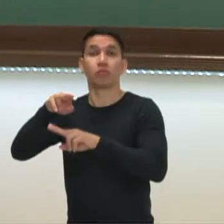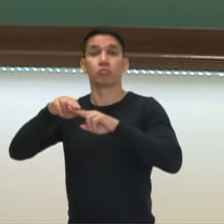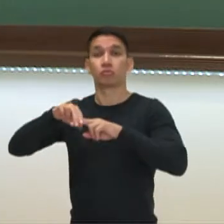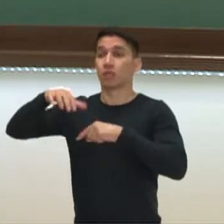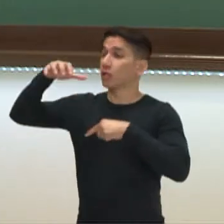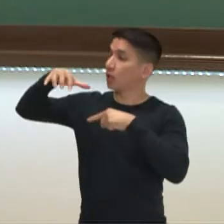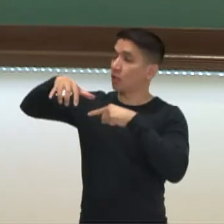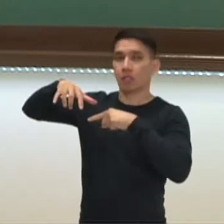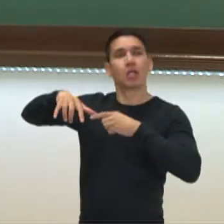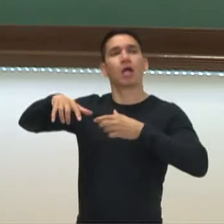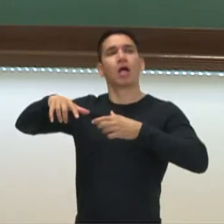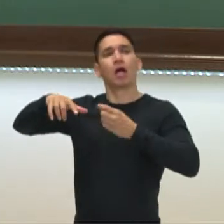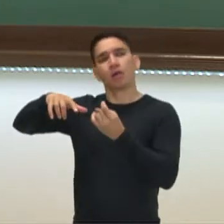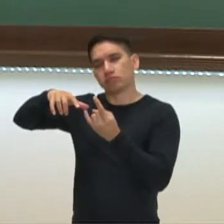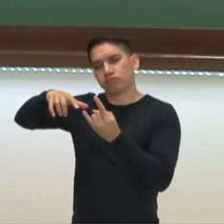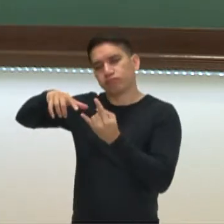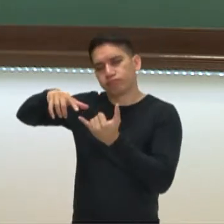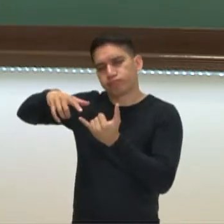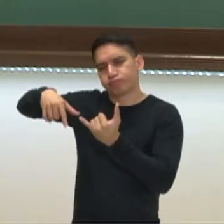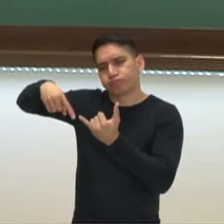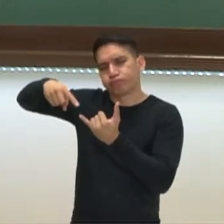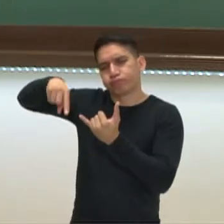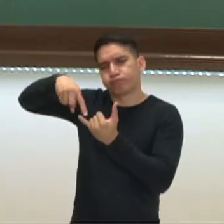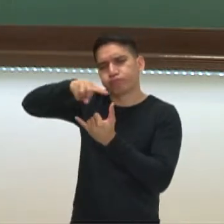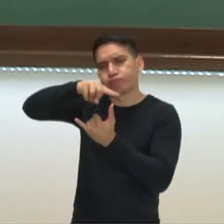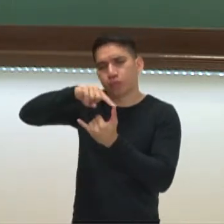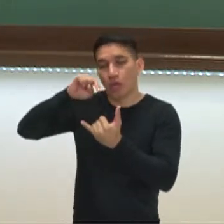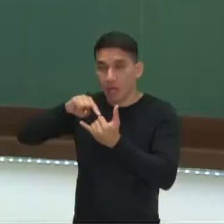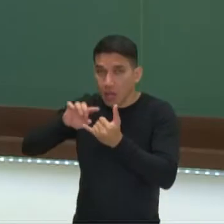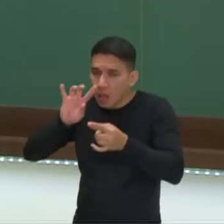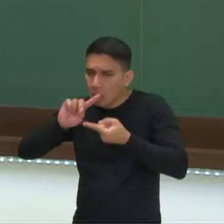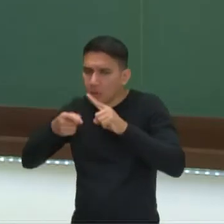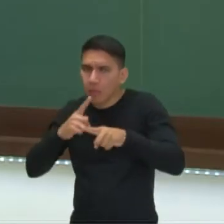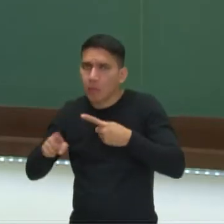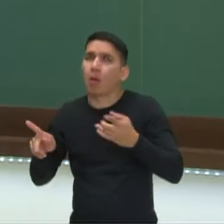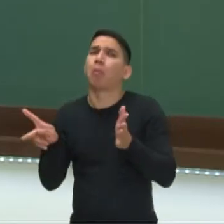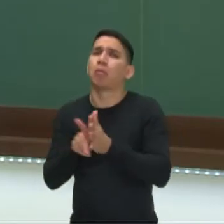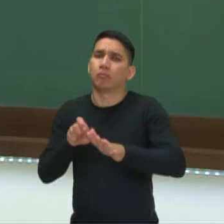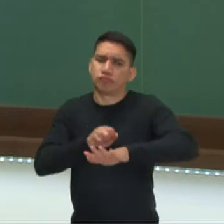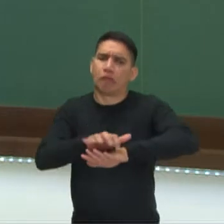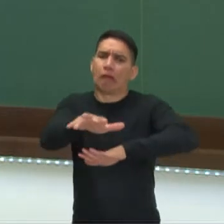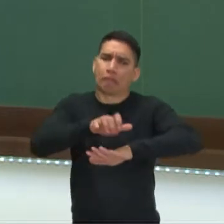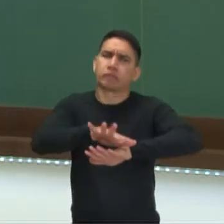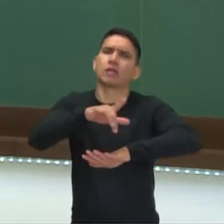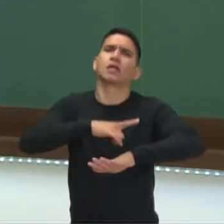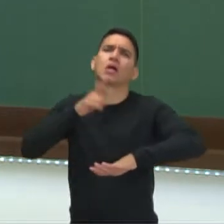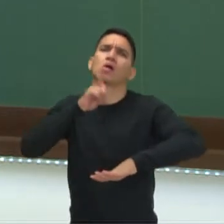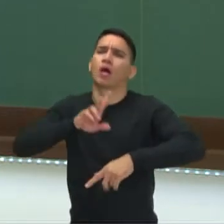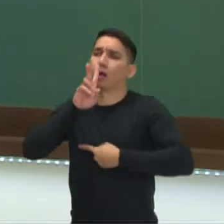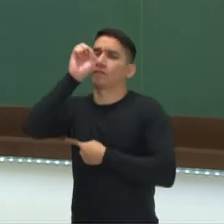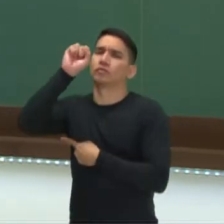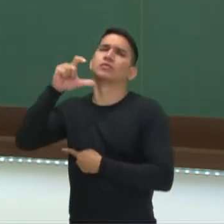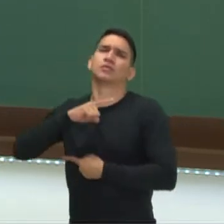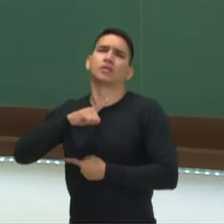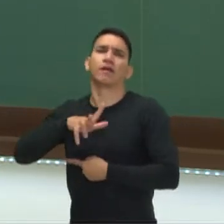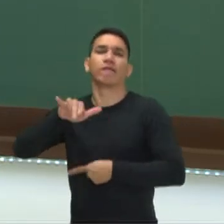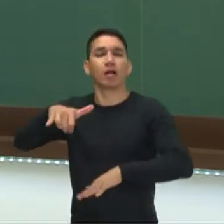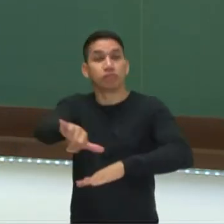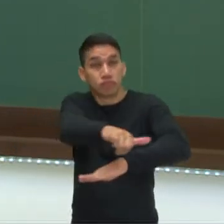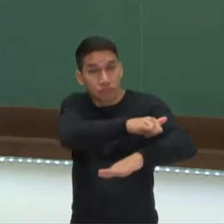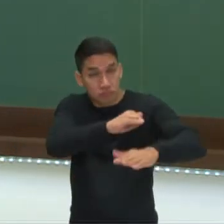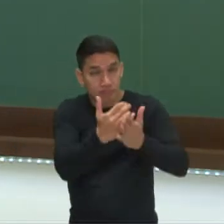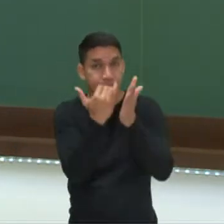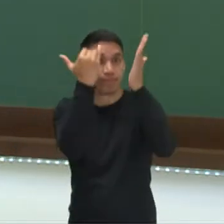chuveiro, ele é projetado para ser bem condutor, para ter uma alta potência elétrica. Então, ele vai ter uma alta corrente elétrica.